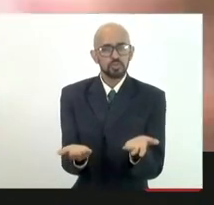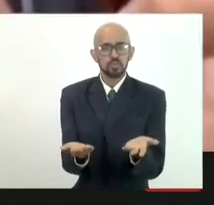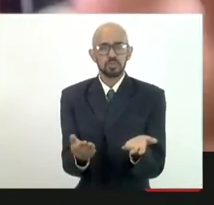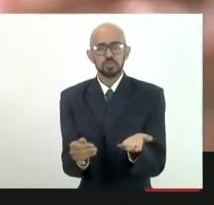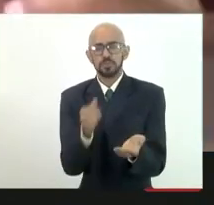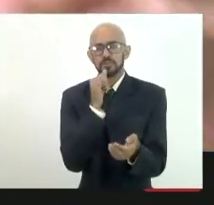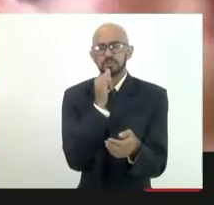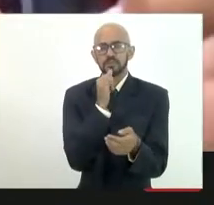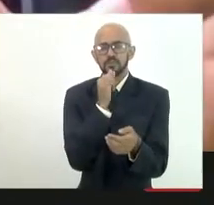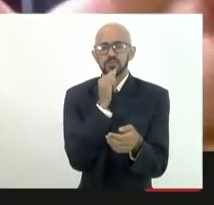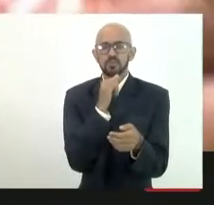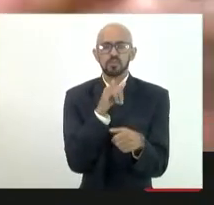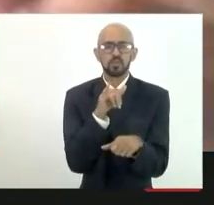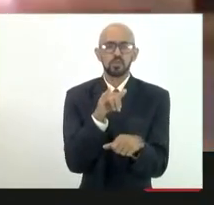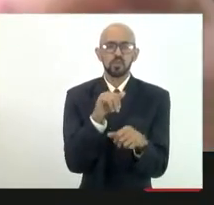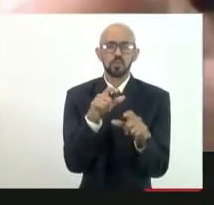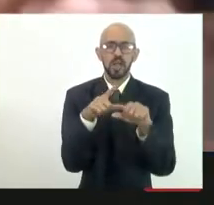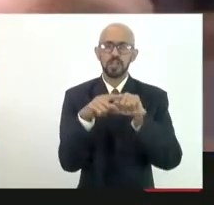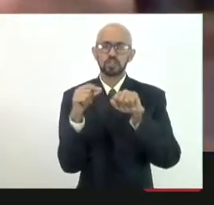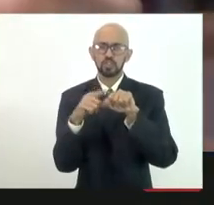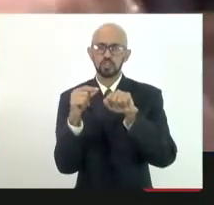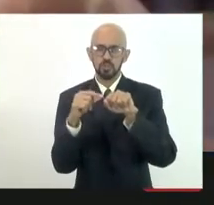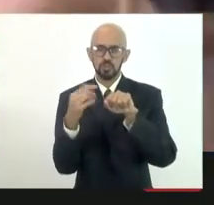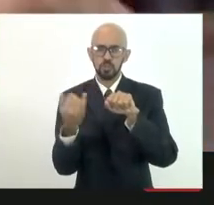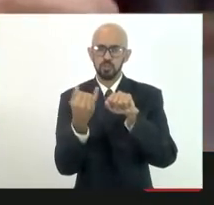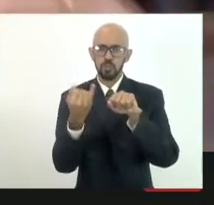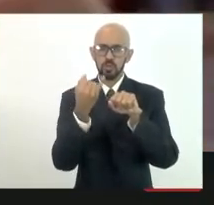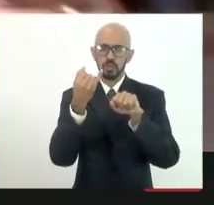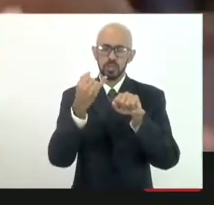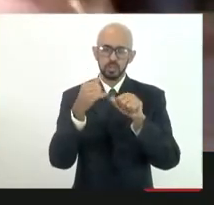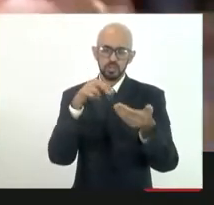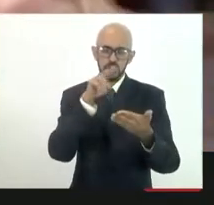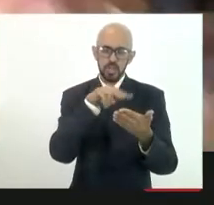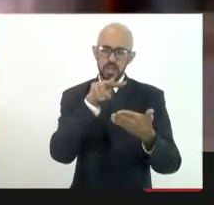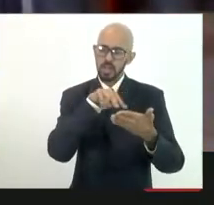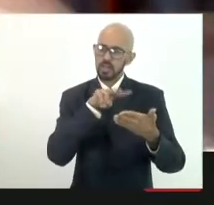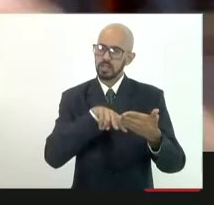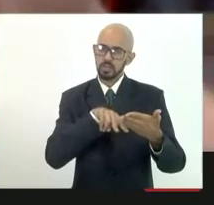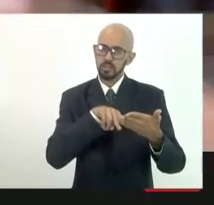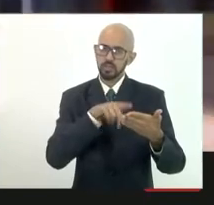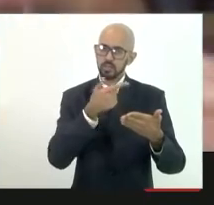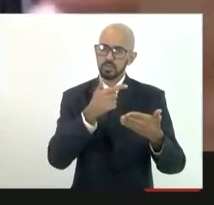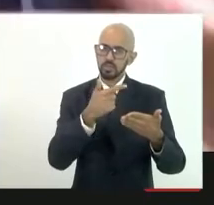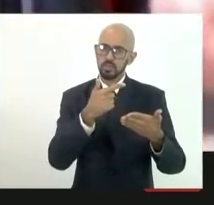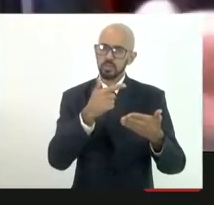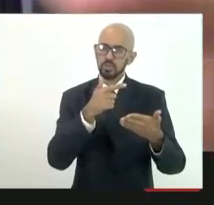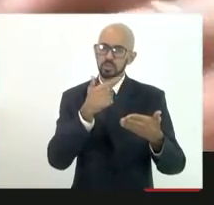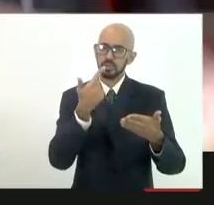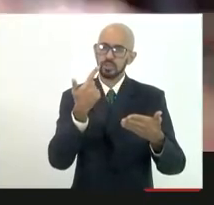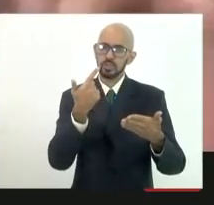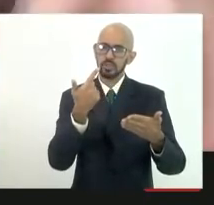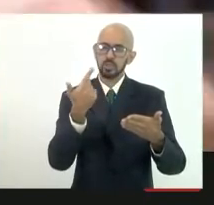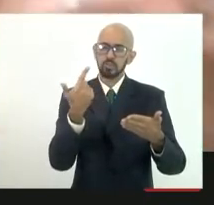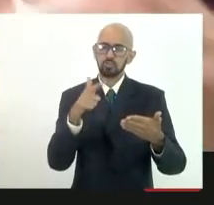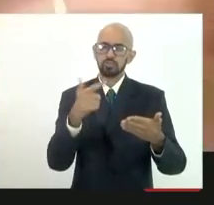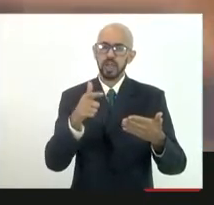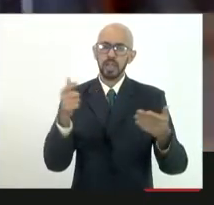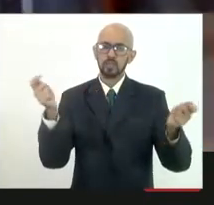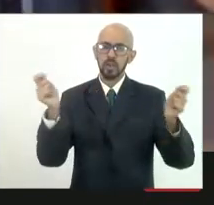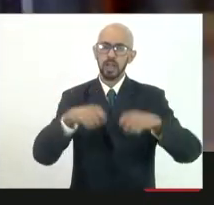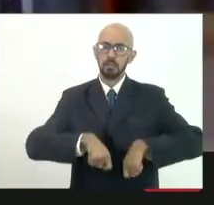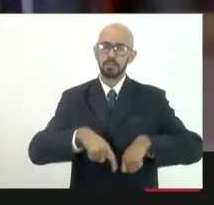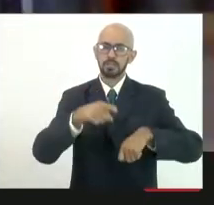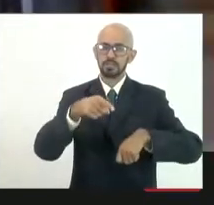consideramos importante, um artigo, ele acaba sendo lido fora de sua potencialidade, de uma maneira